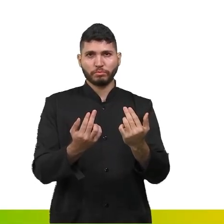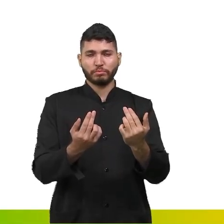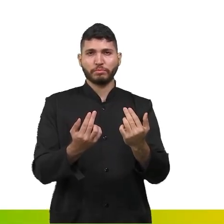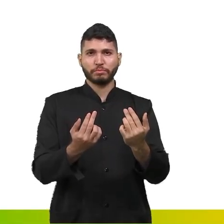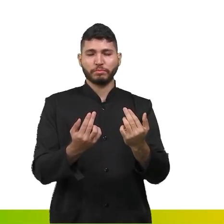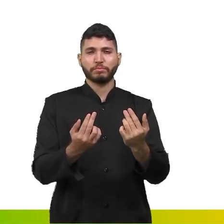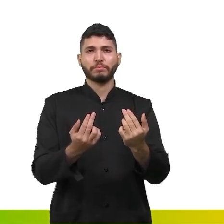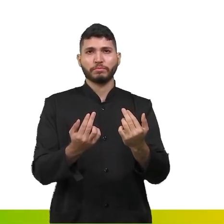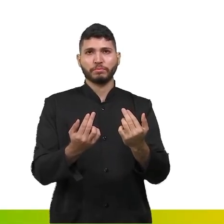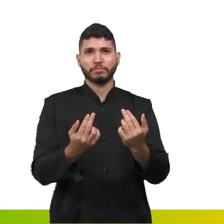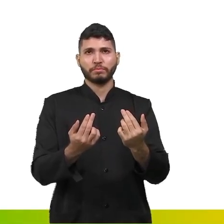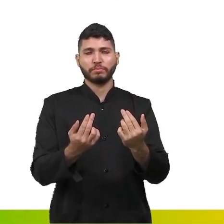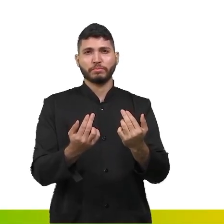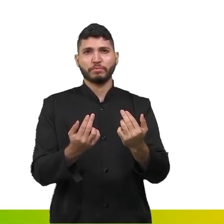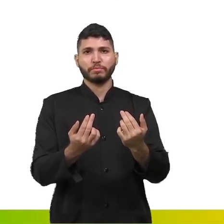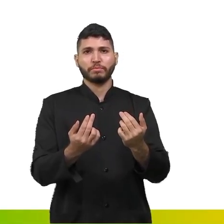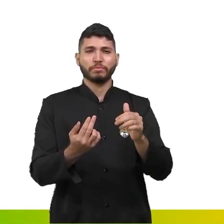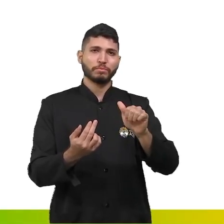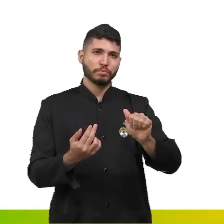Certo?